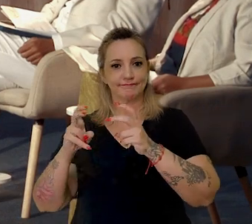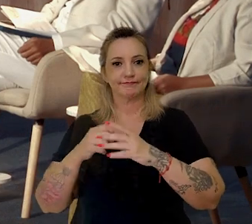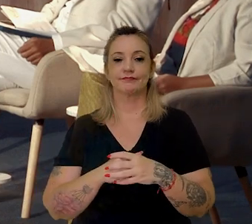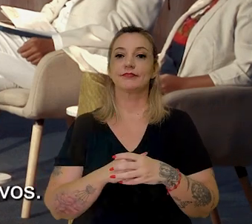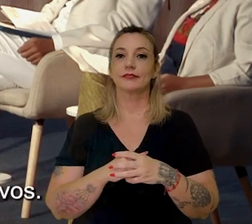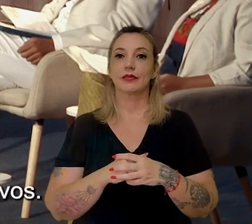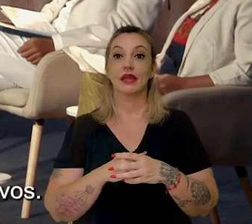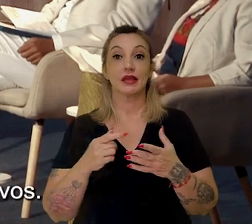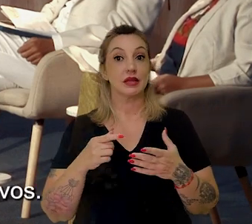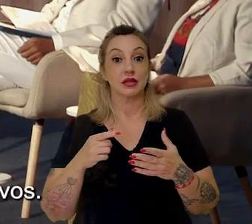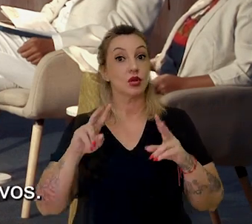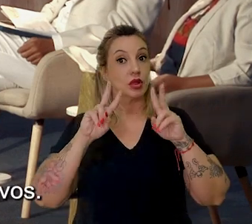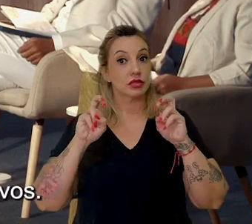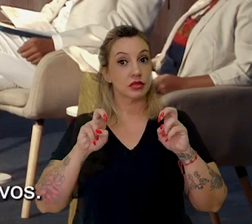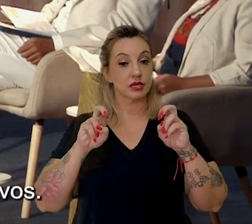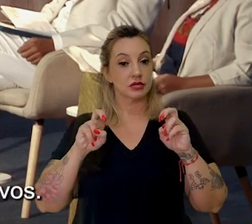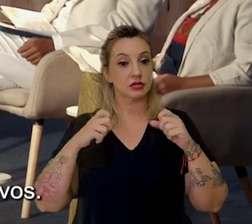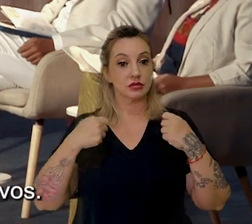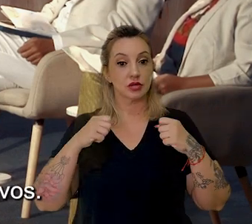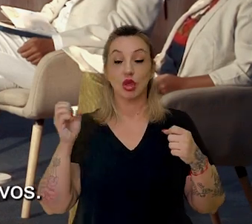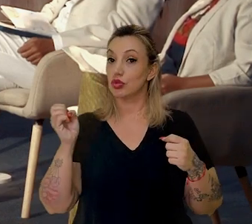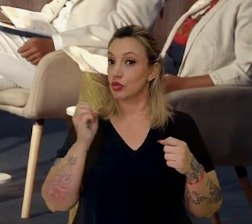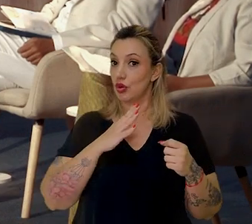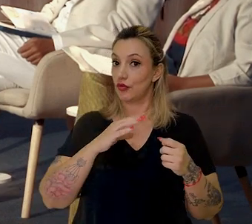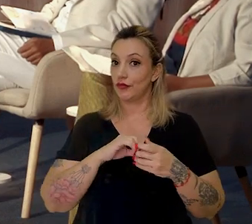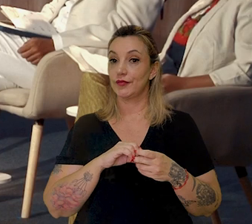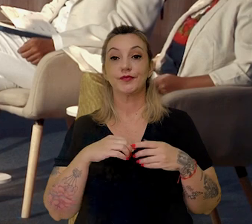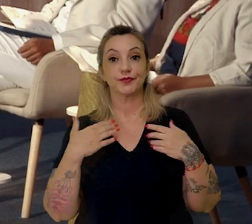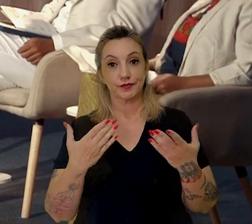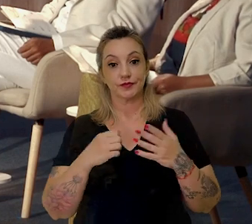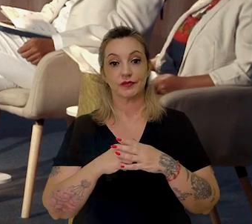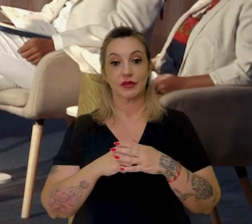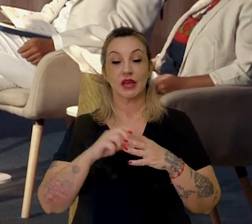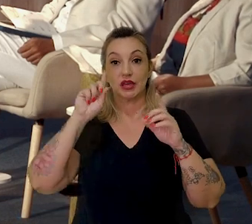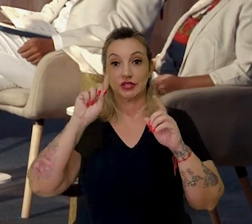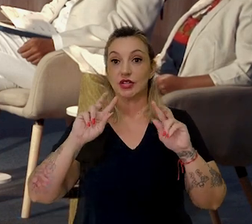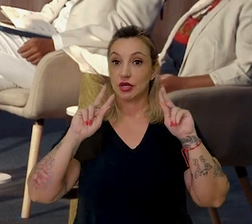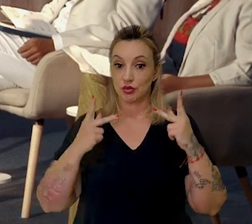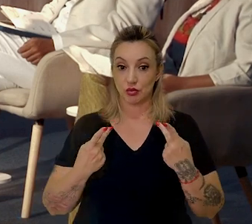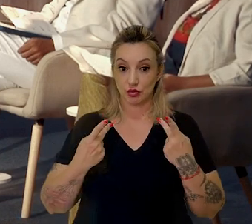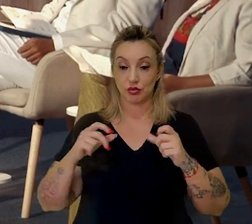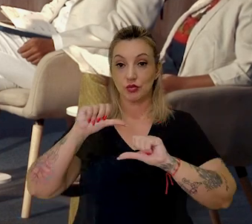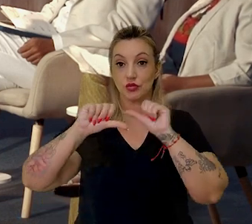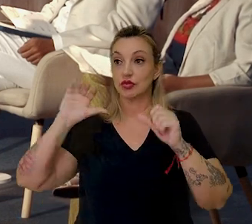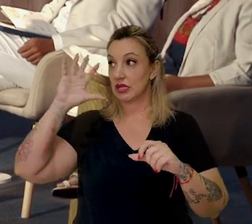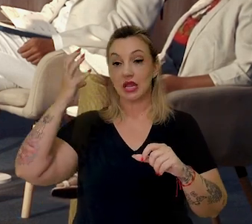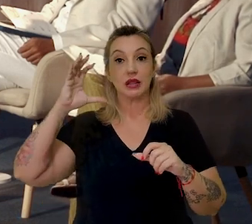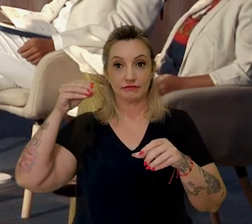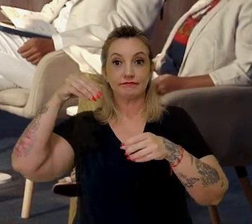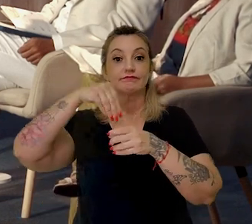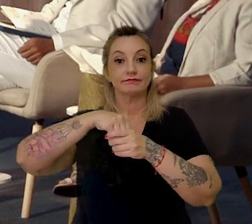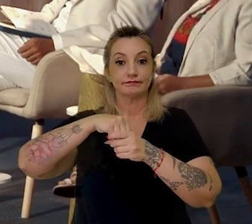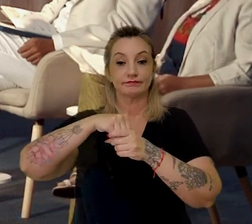né eles não são temas necessariamente novos então o tema de direitos humanos e de mudanças climáticas eles fazem